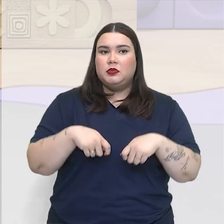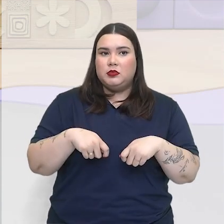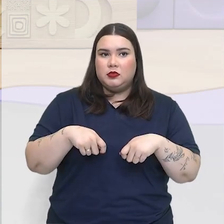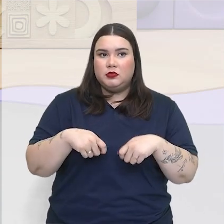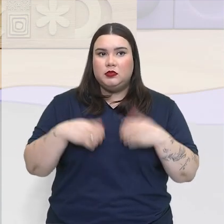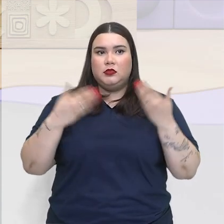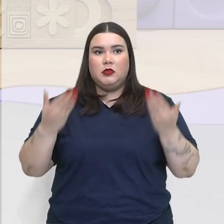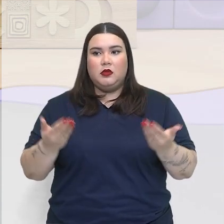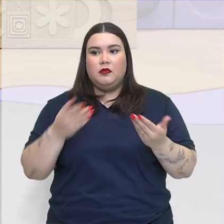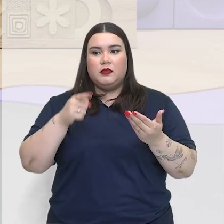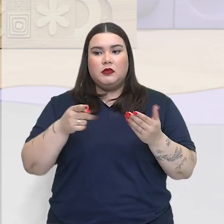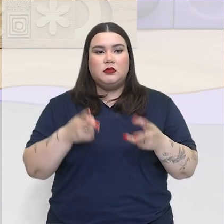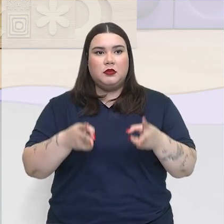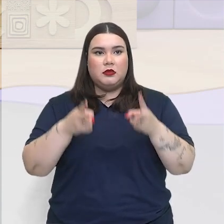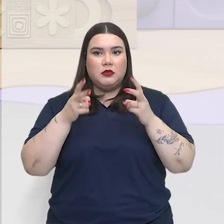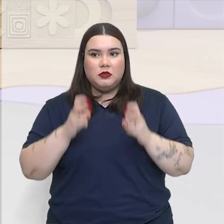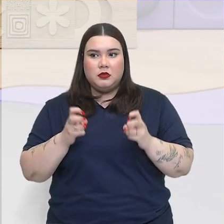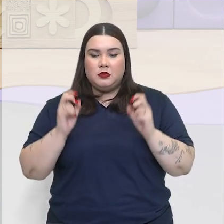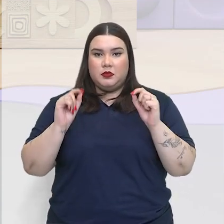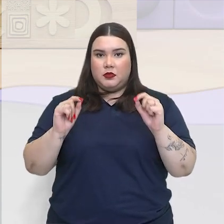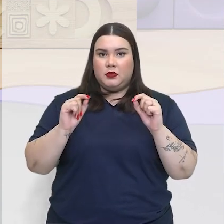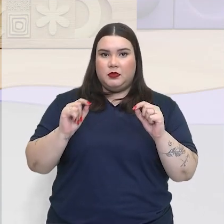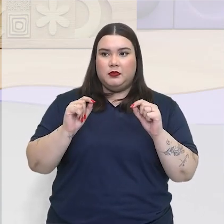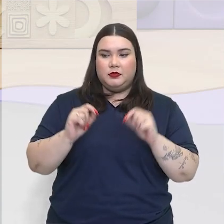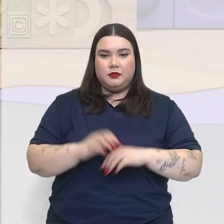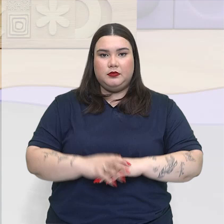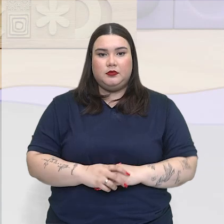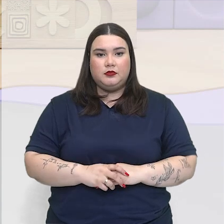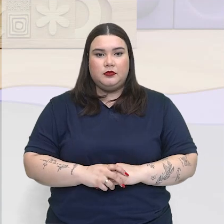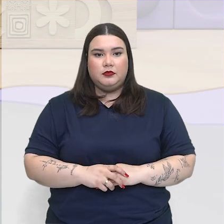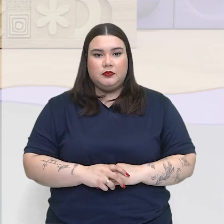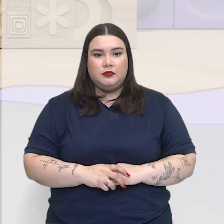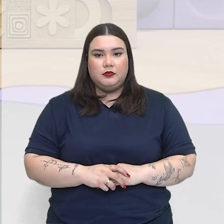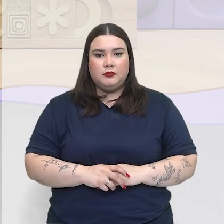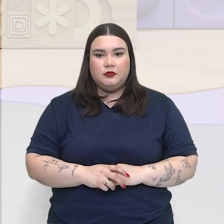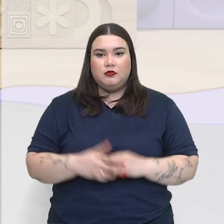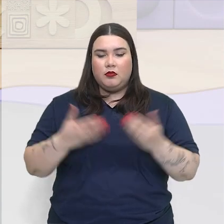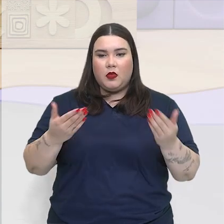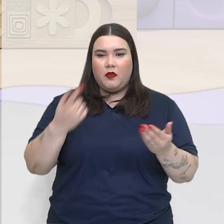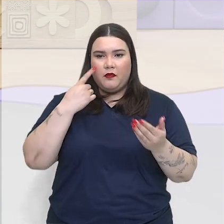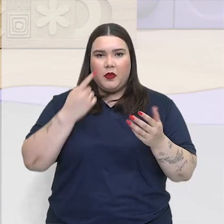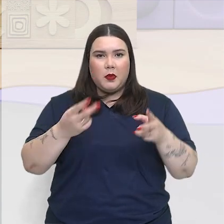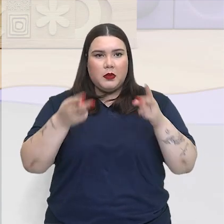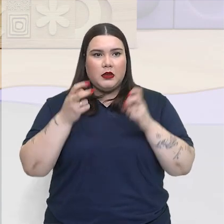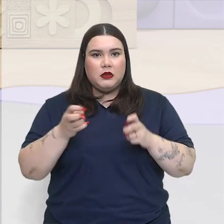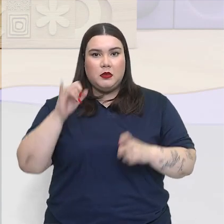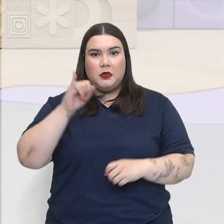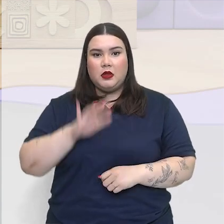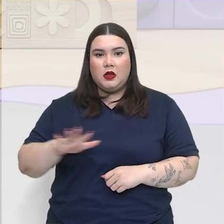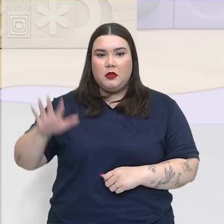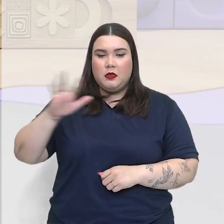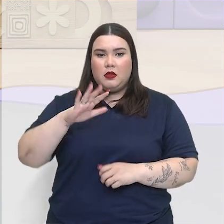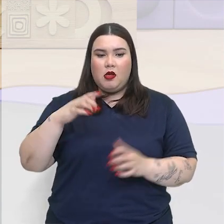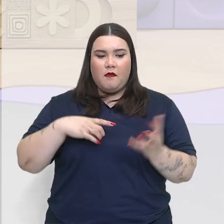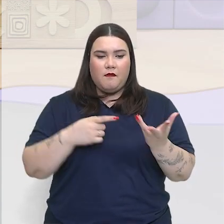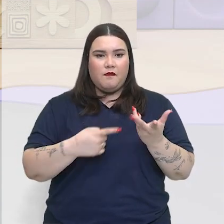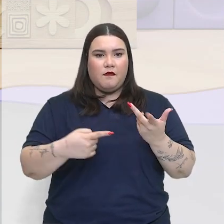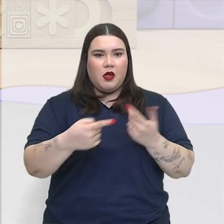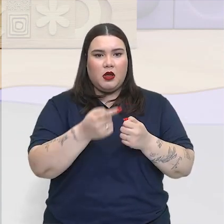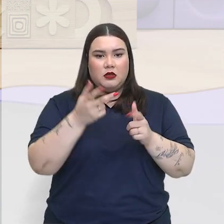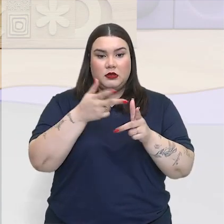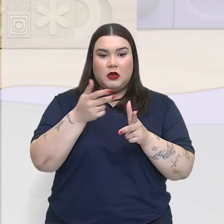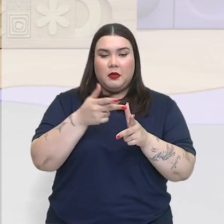E aqui, você está vendo aqui desse lado, né, esse monte de calçados, para dizer que as